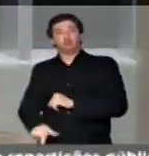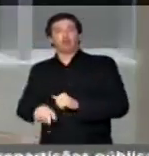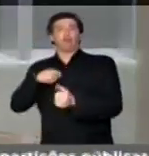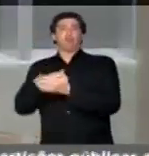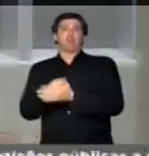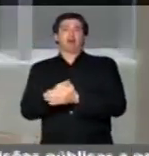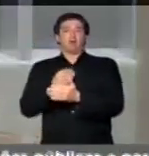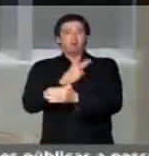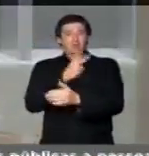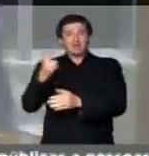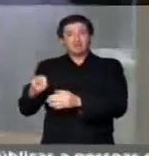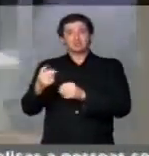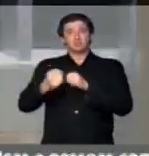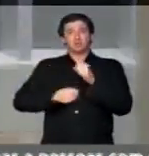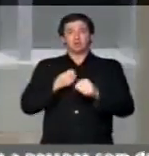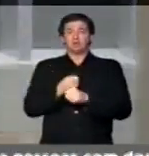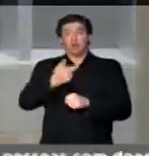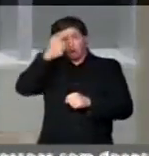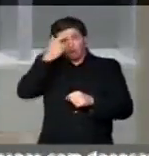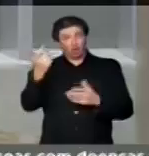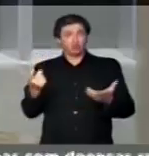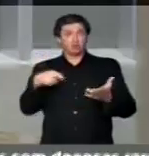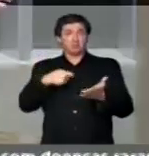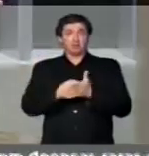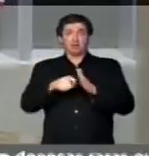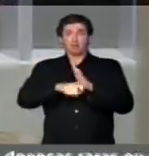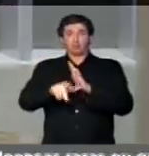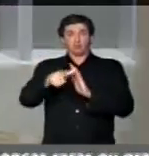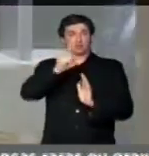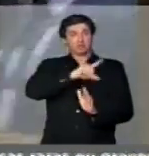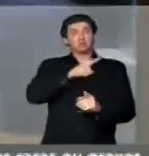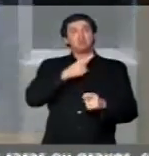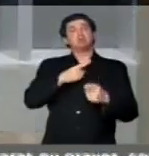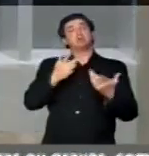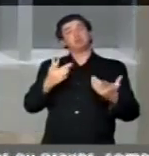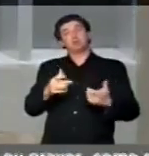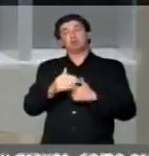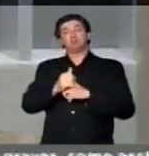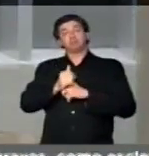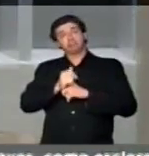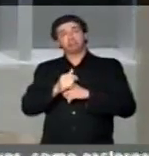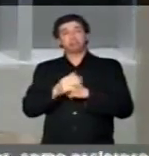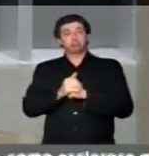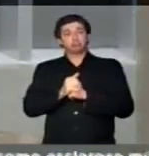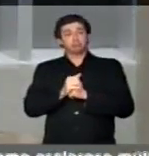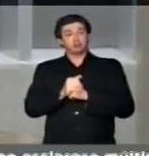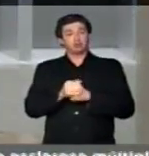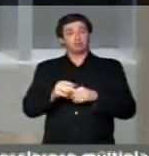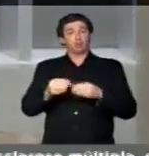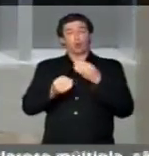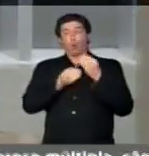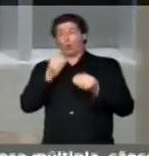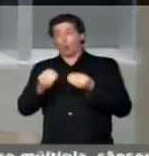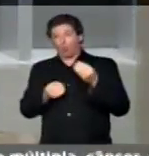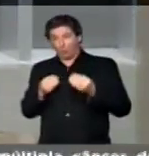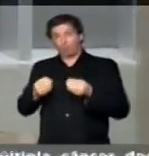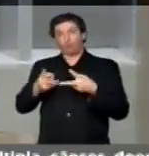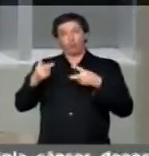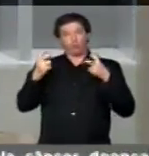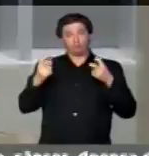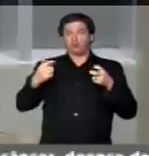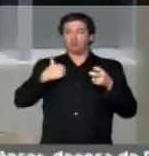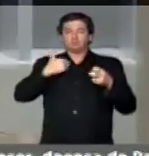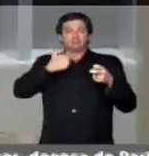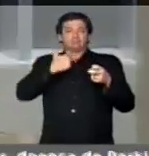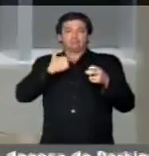uma lógica, é óbvio. Se eu já paguei o imposto antes, por mudança na forma de cobrança, eu